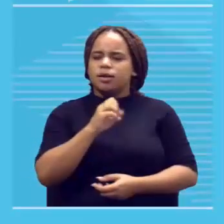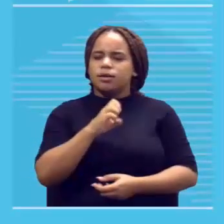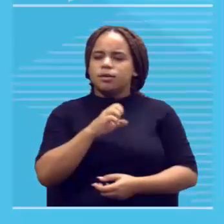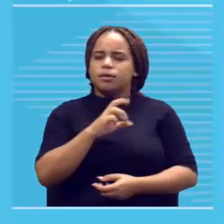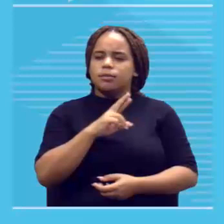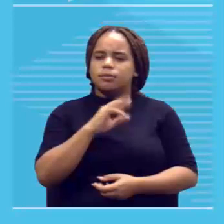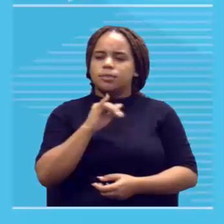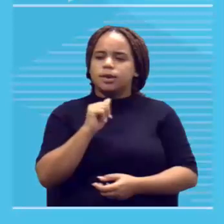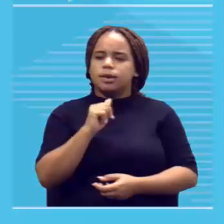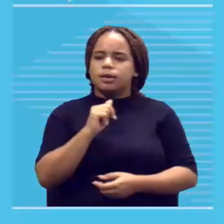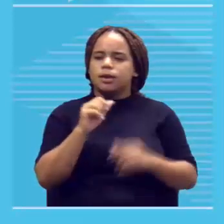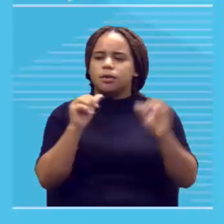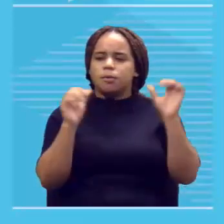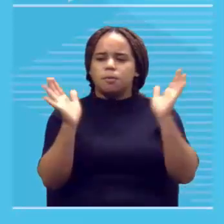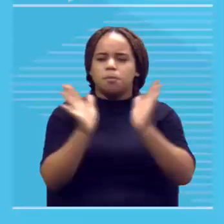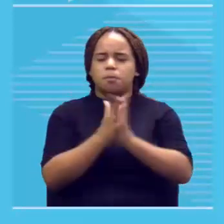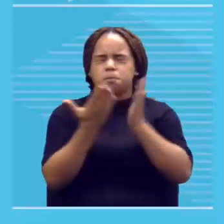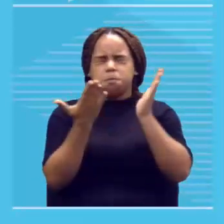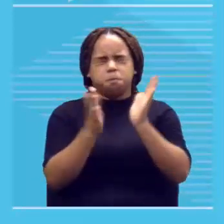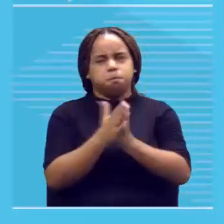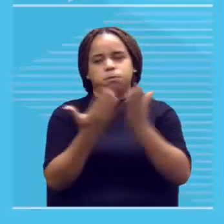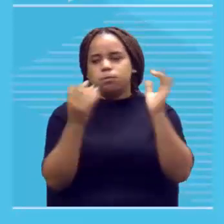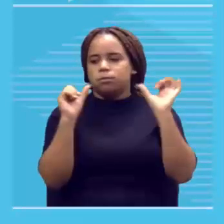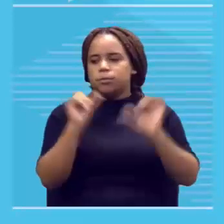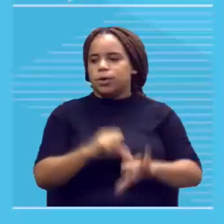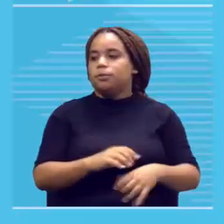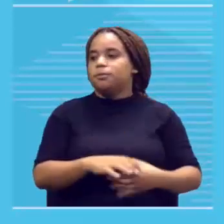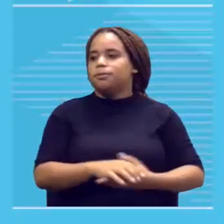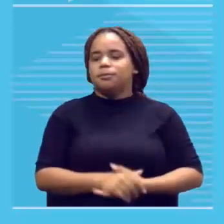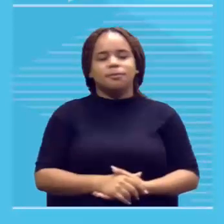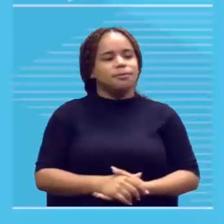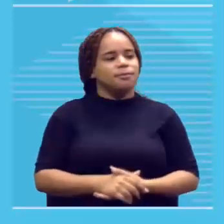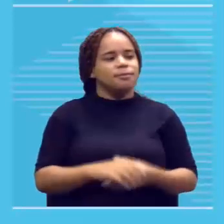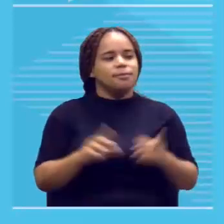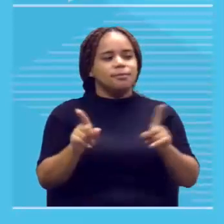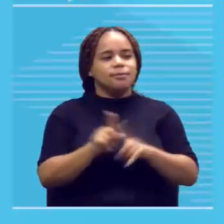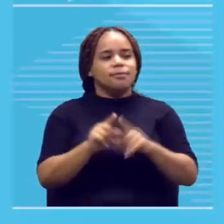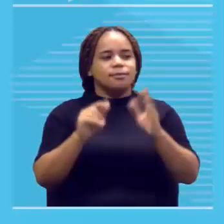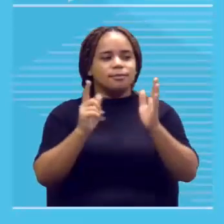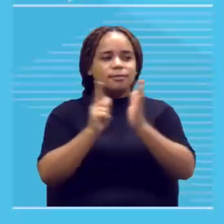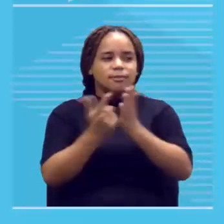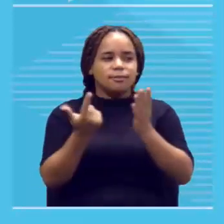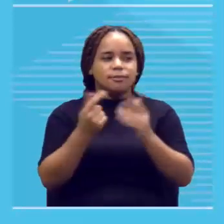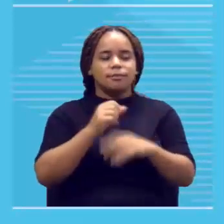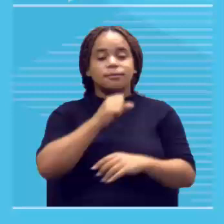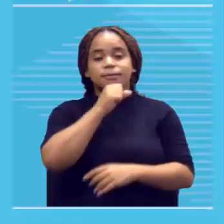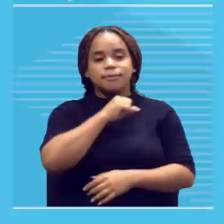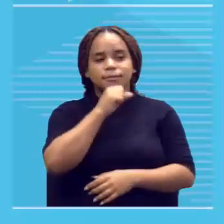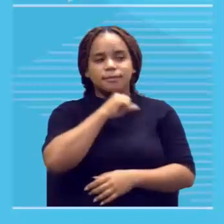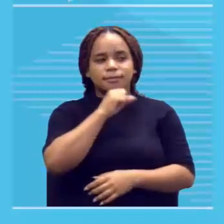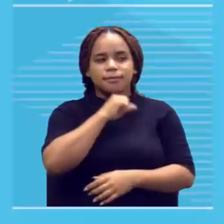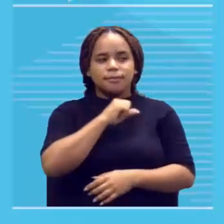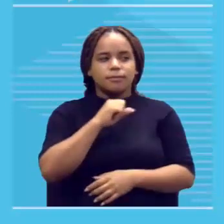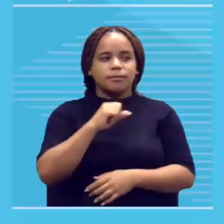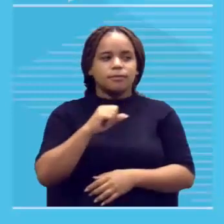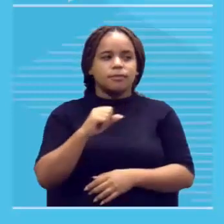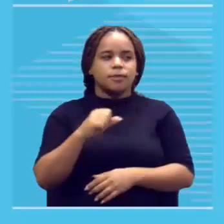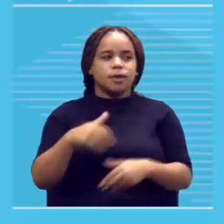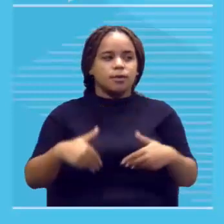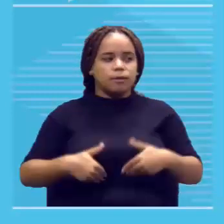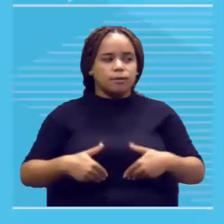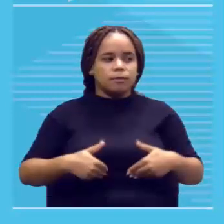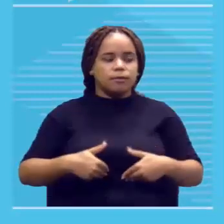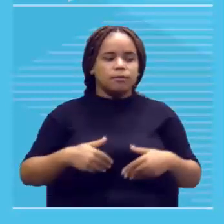aqui mais uma coisa sobre a fome tá aqui essa reportagem também antiga fome matou em cinco